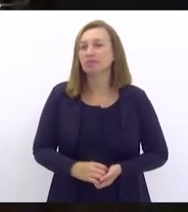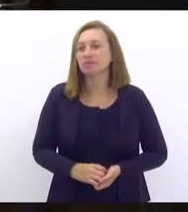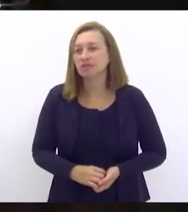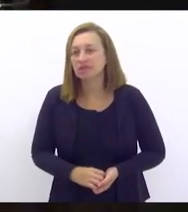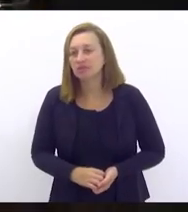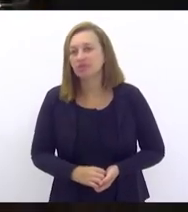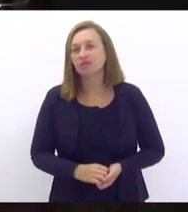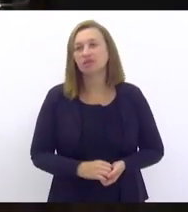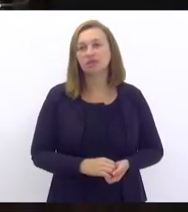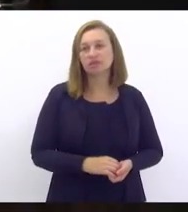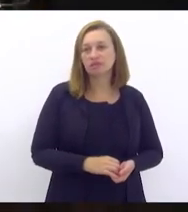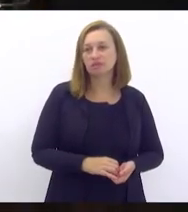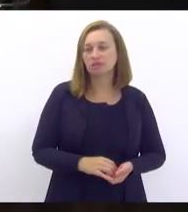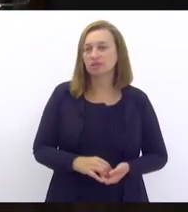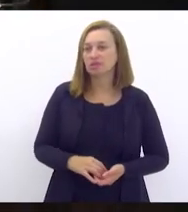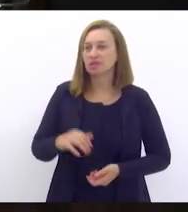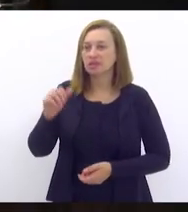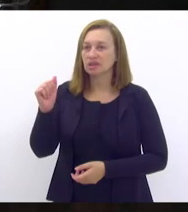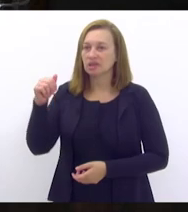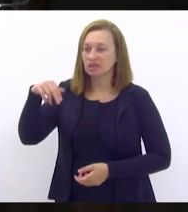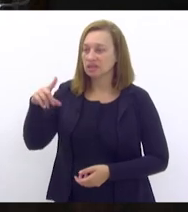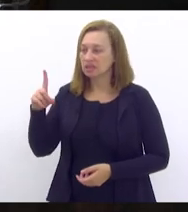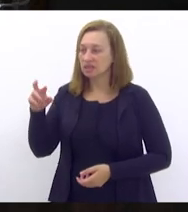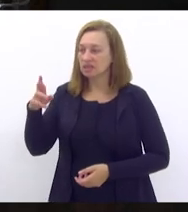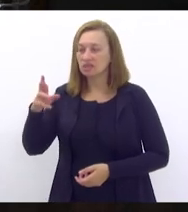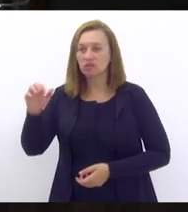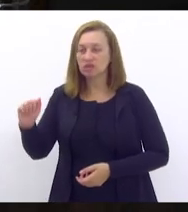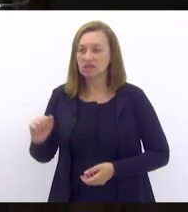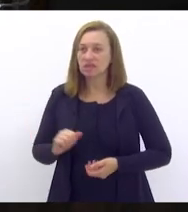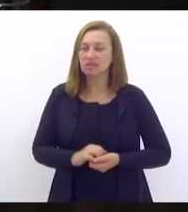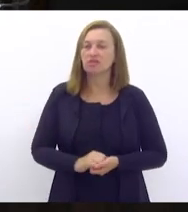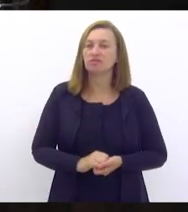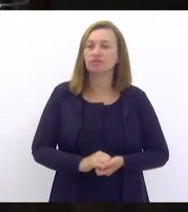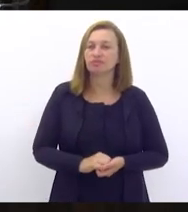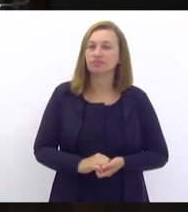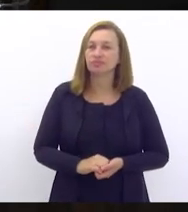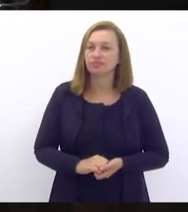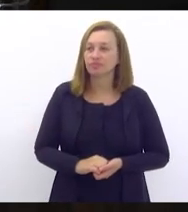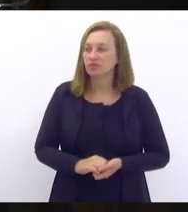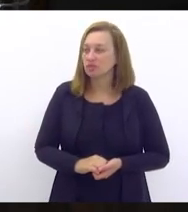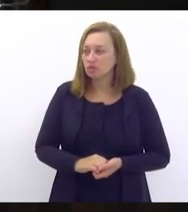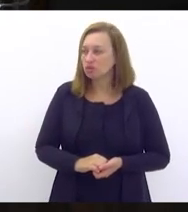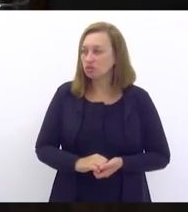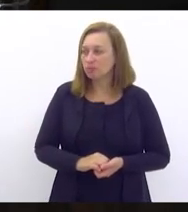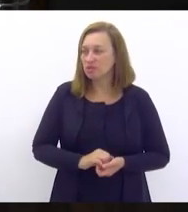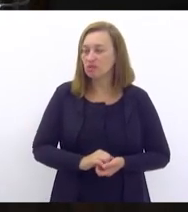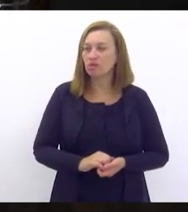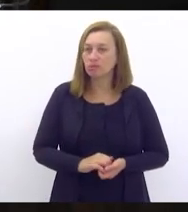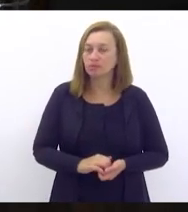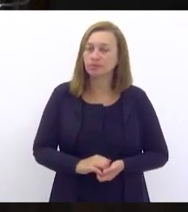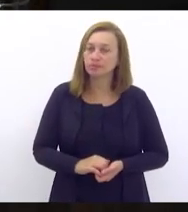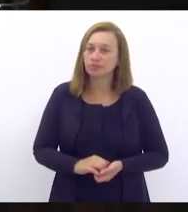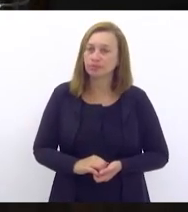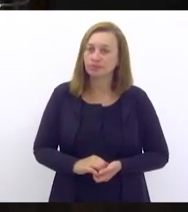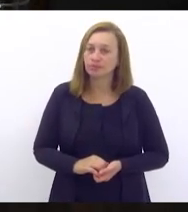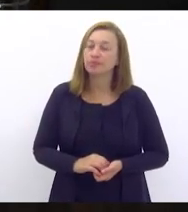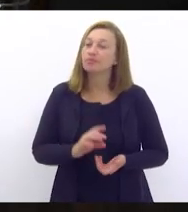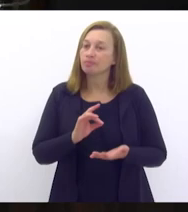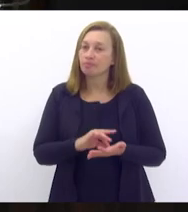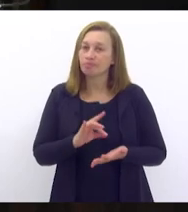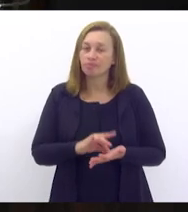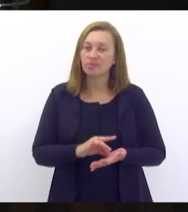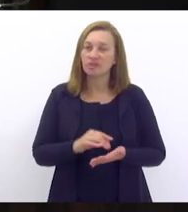Deputado Andrezinho, um siciliano, está inscrito. Eu queria aqui chamar a atenção pedir atenção, na verdade, dos